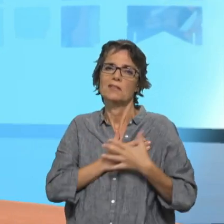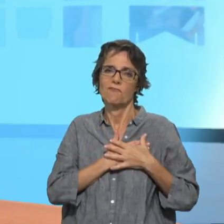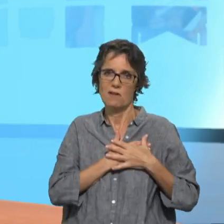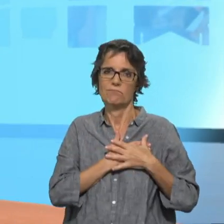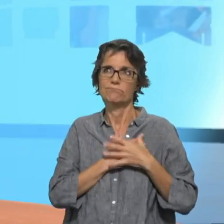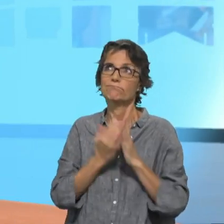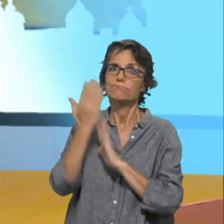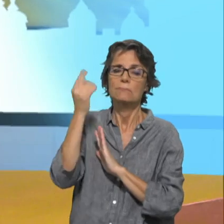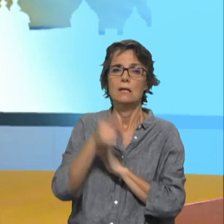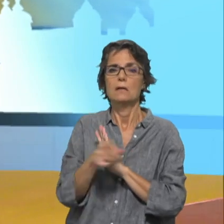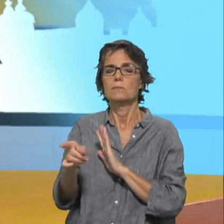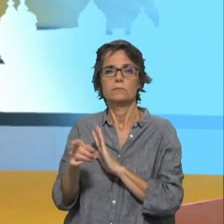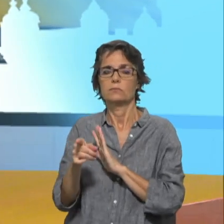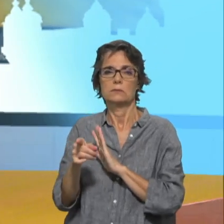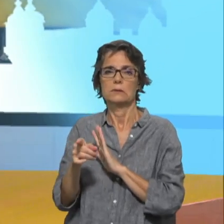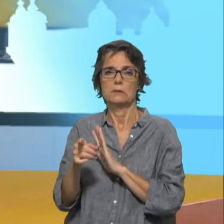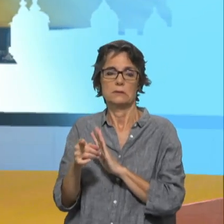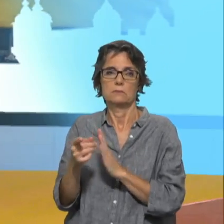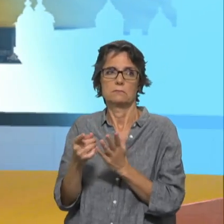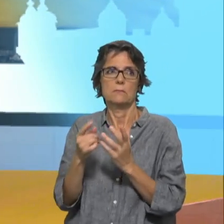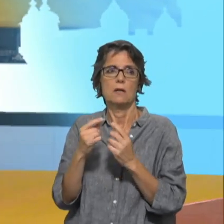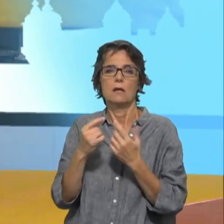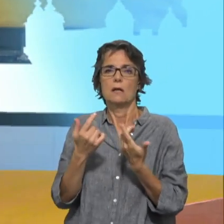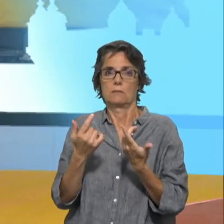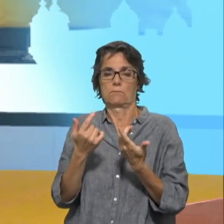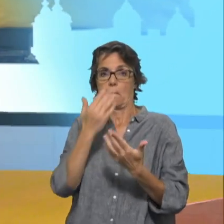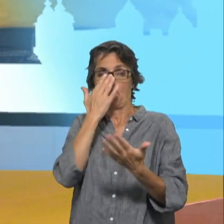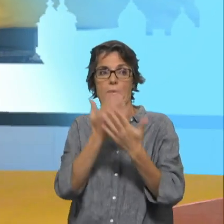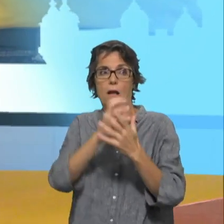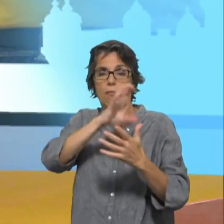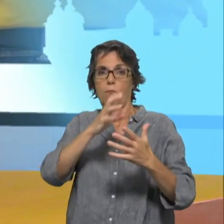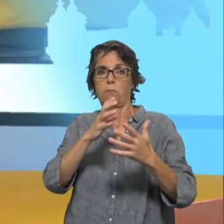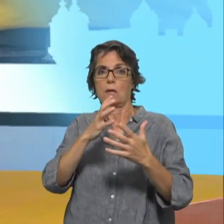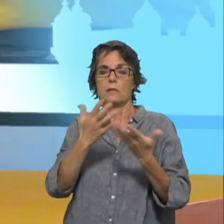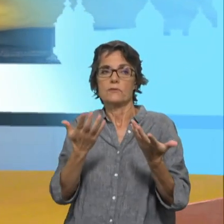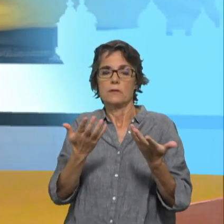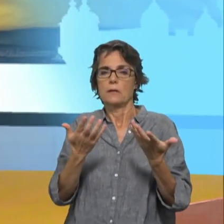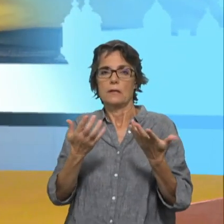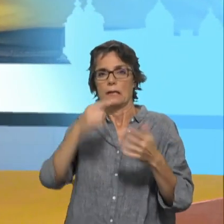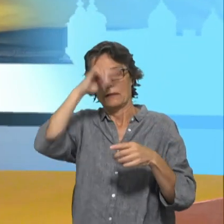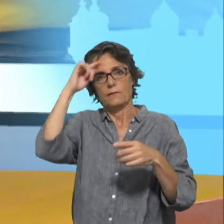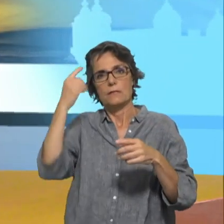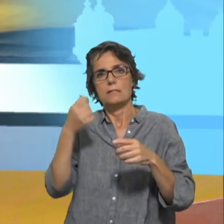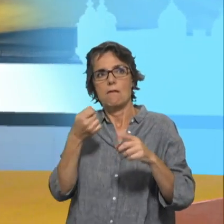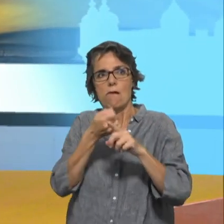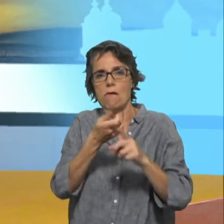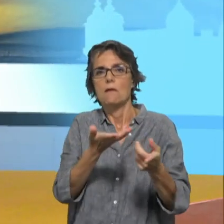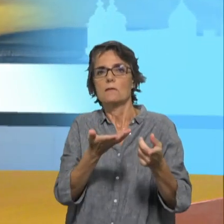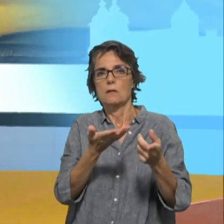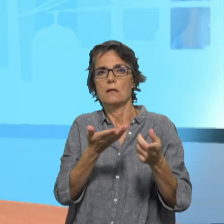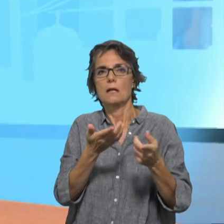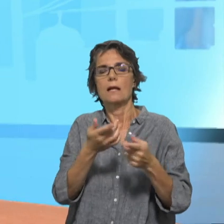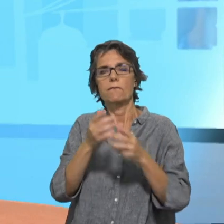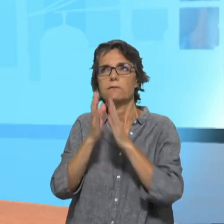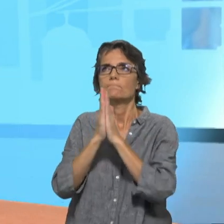tinha nem a força, nem os meios para resistir a um gigante como a Indonésia. E o facto é que conseguiu. Aliás, conseguiu graças à fé e